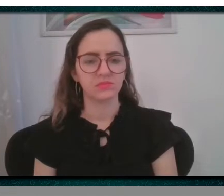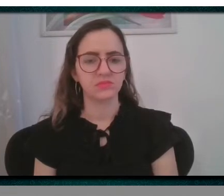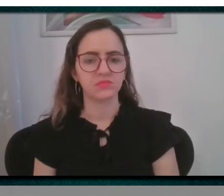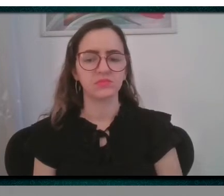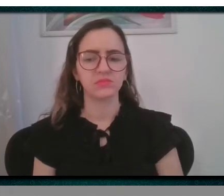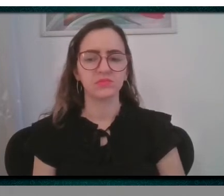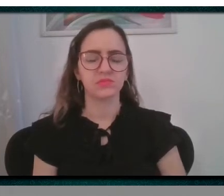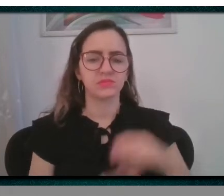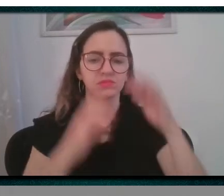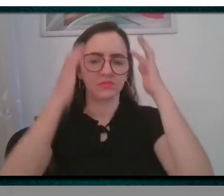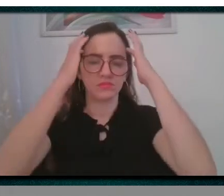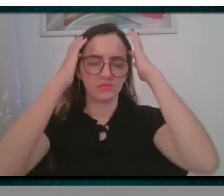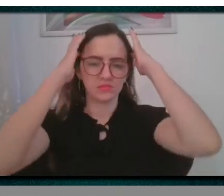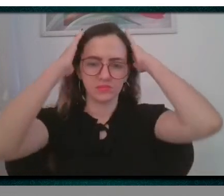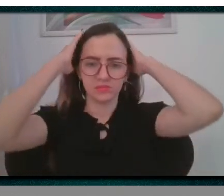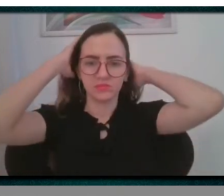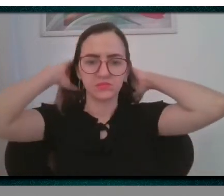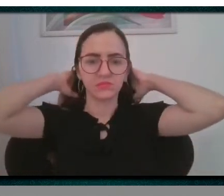Vou